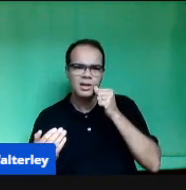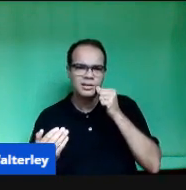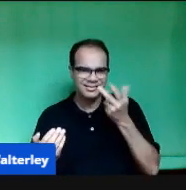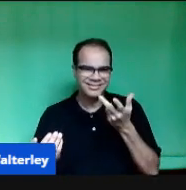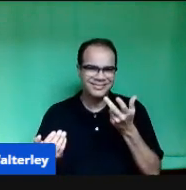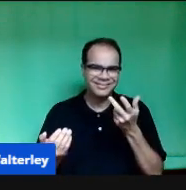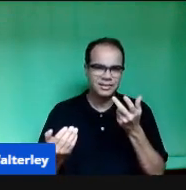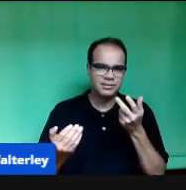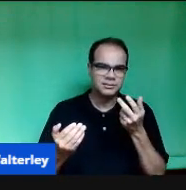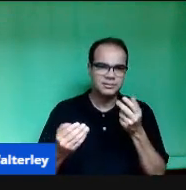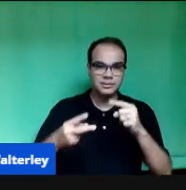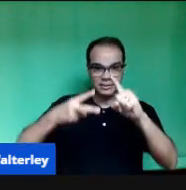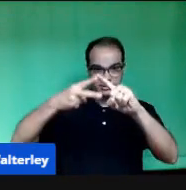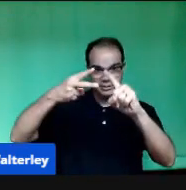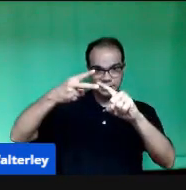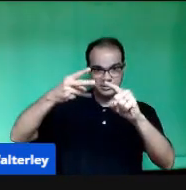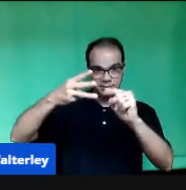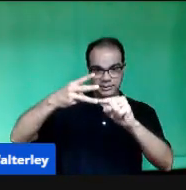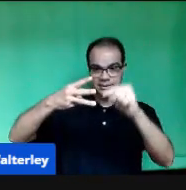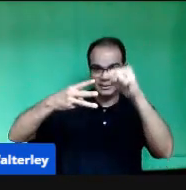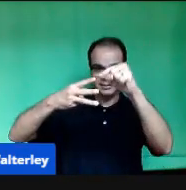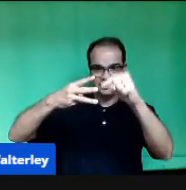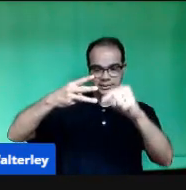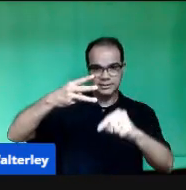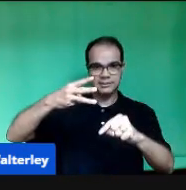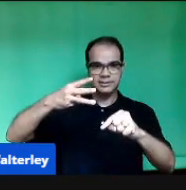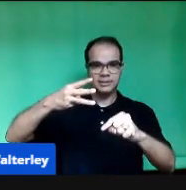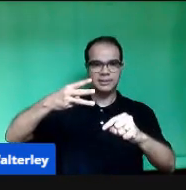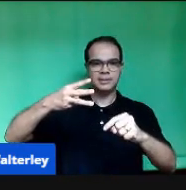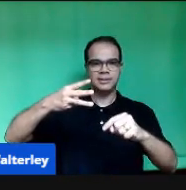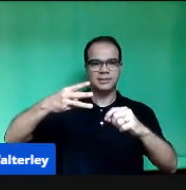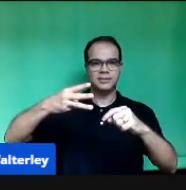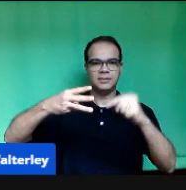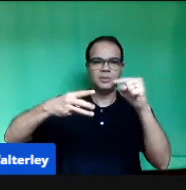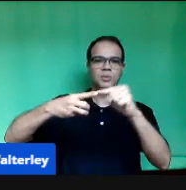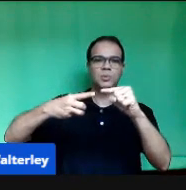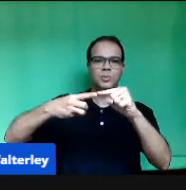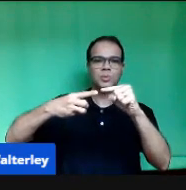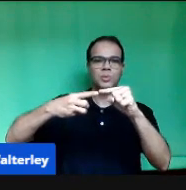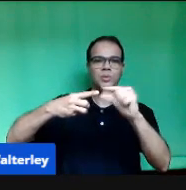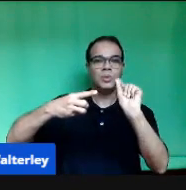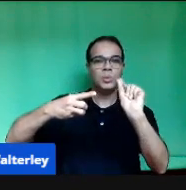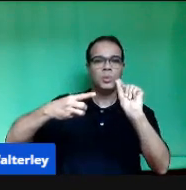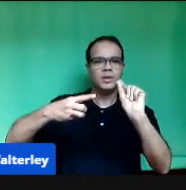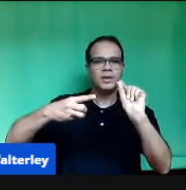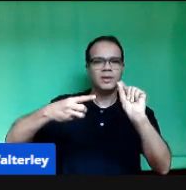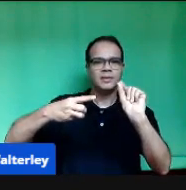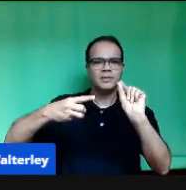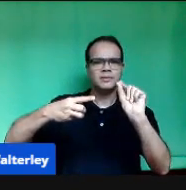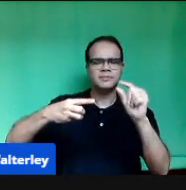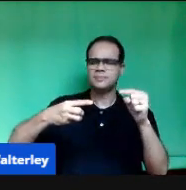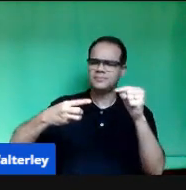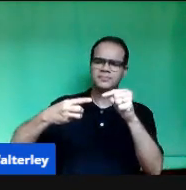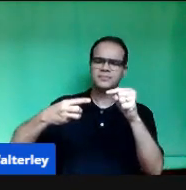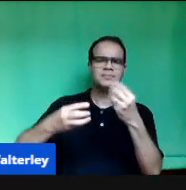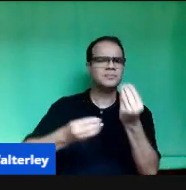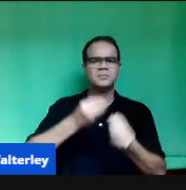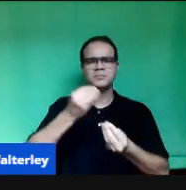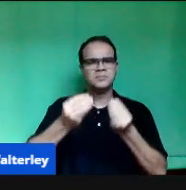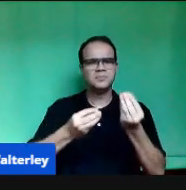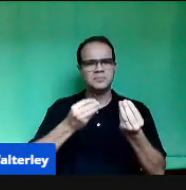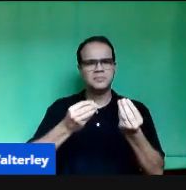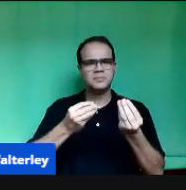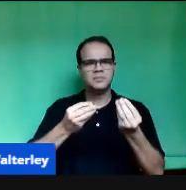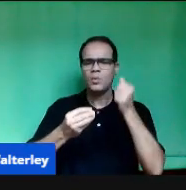conceitos fundamentais. O primeiro é o sexo biológico, o que nós compreendemos como sexo